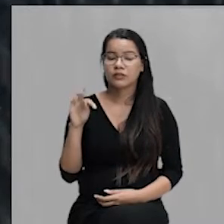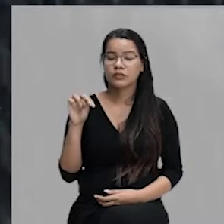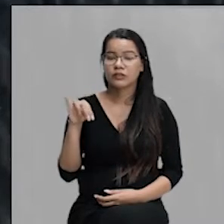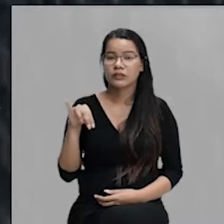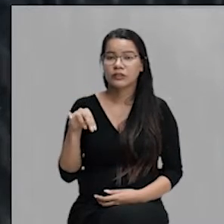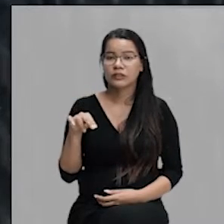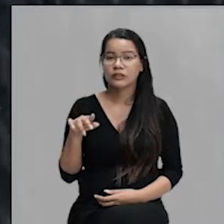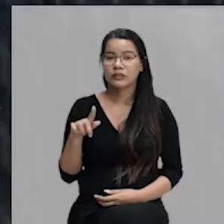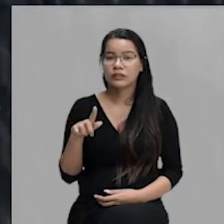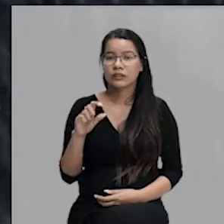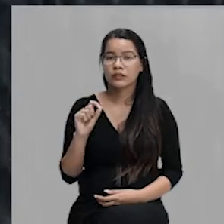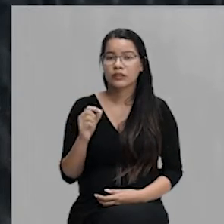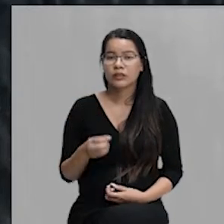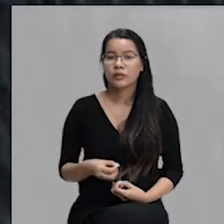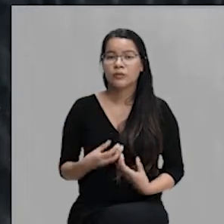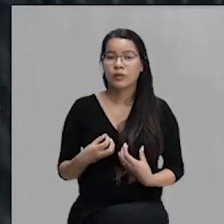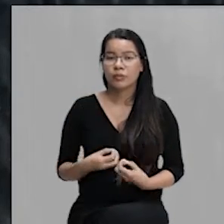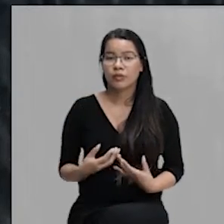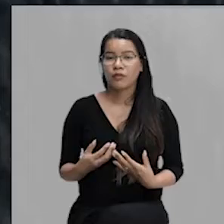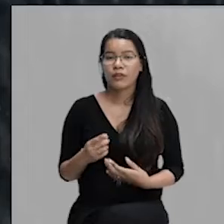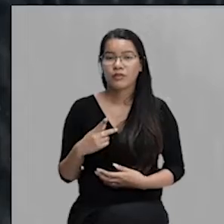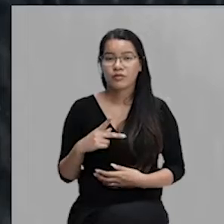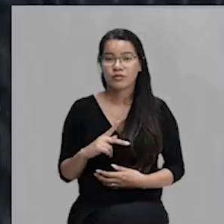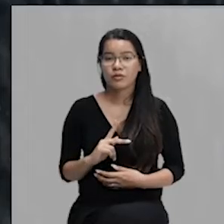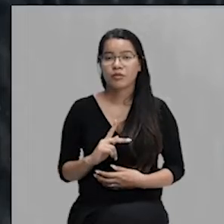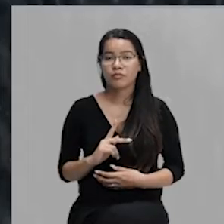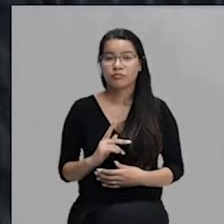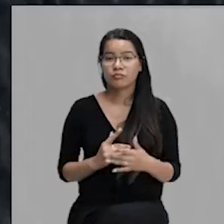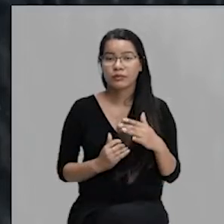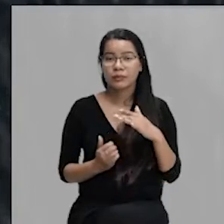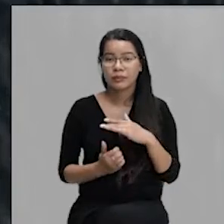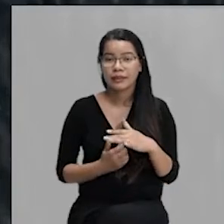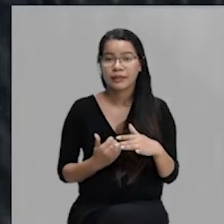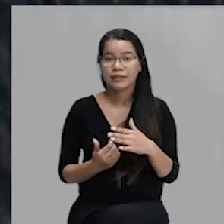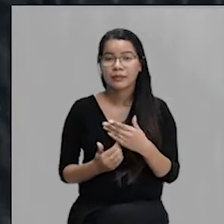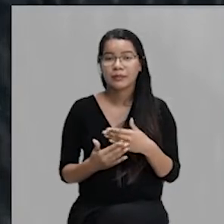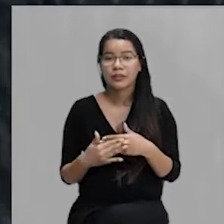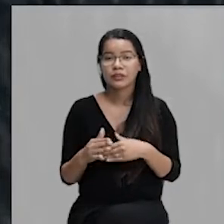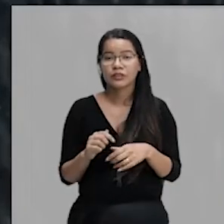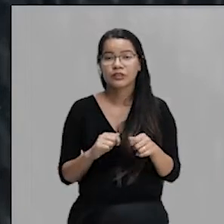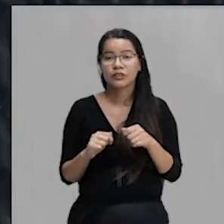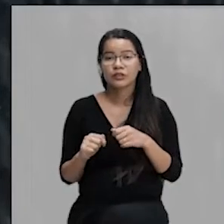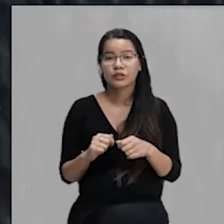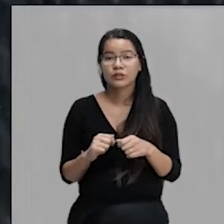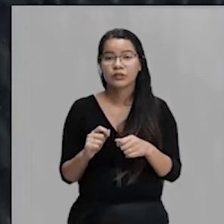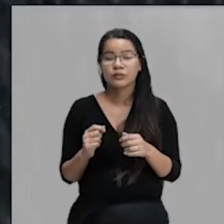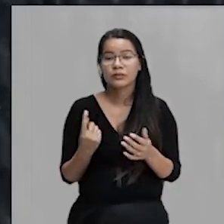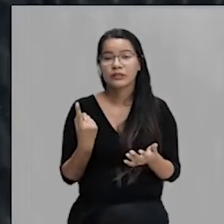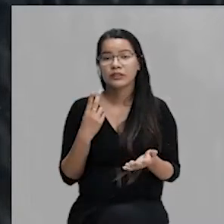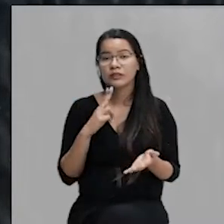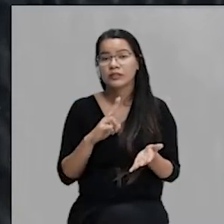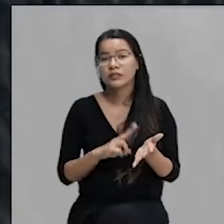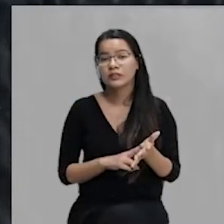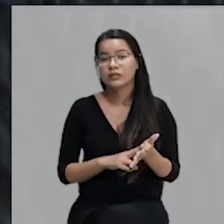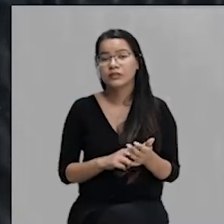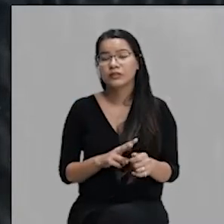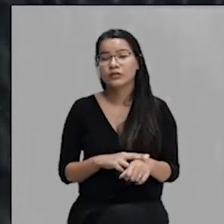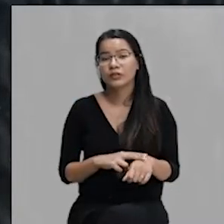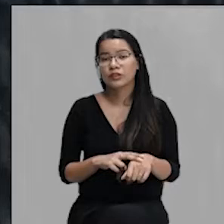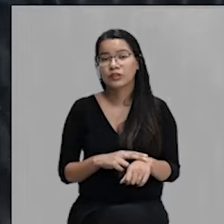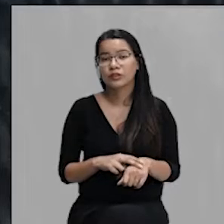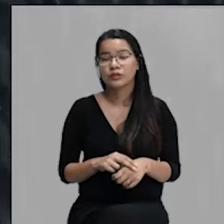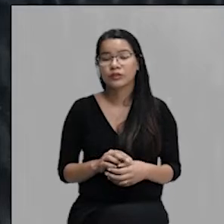de atitudes de preservação ou conservação ecológica, ou então de preservação e conservação ambiental.